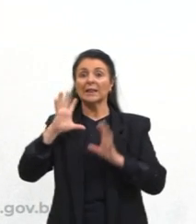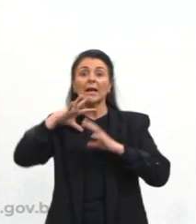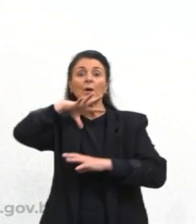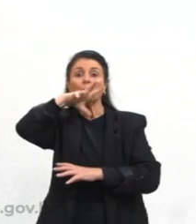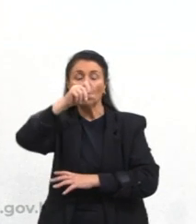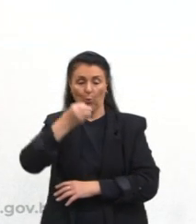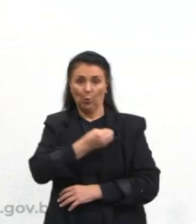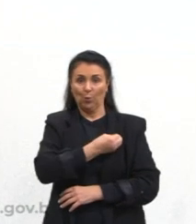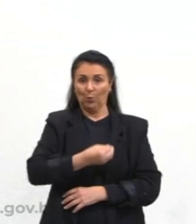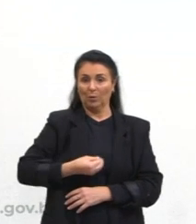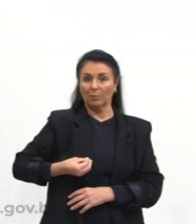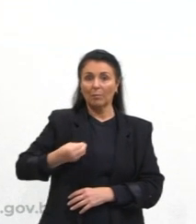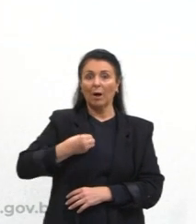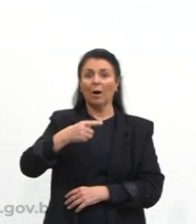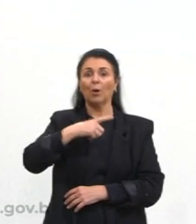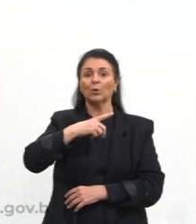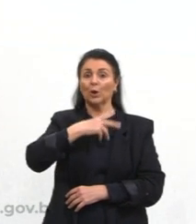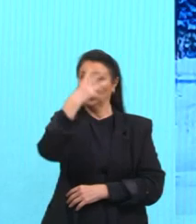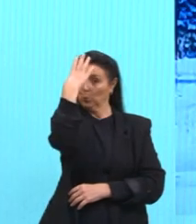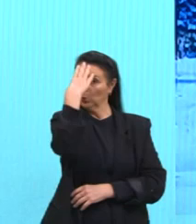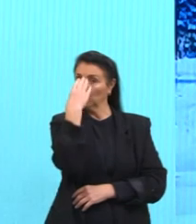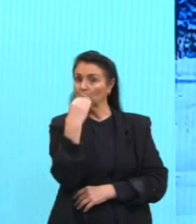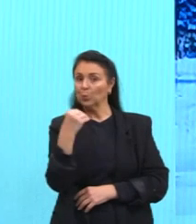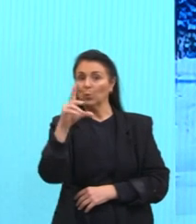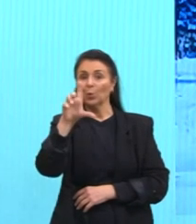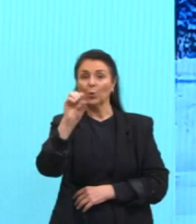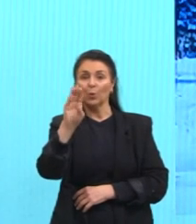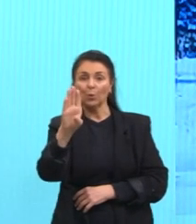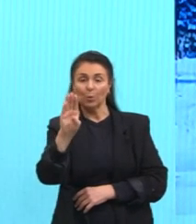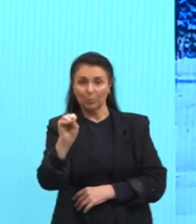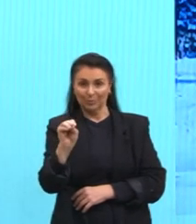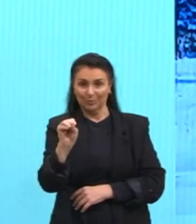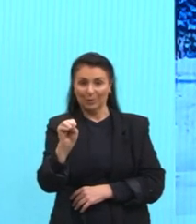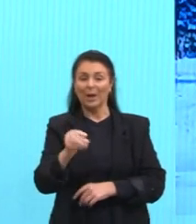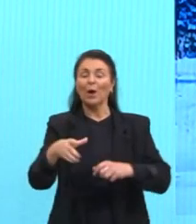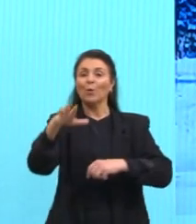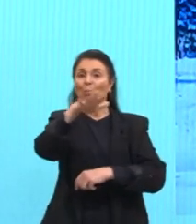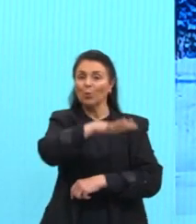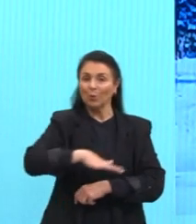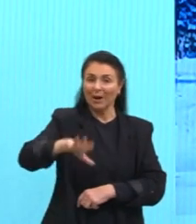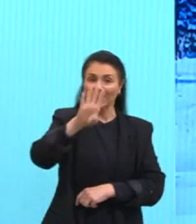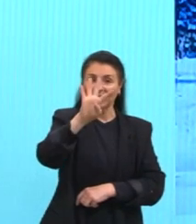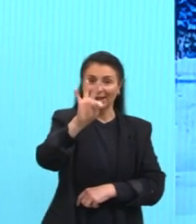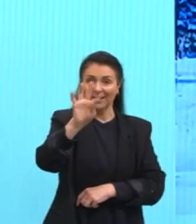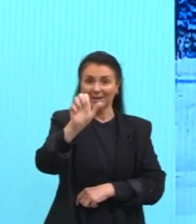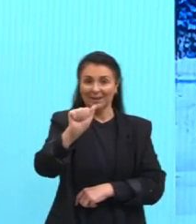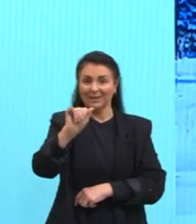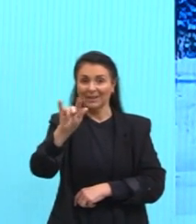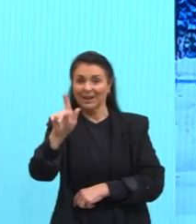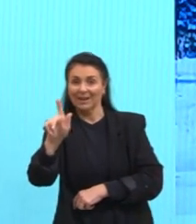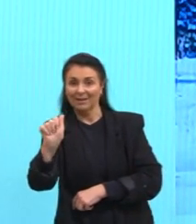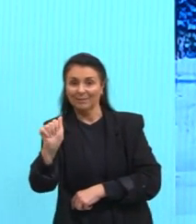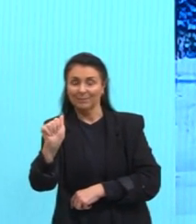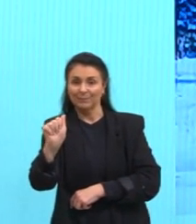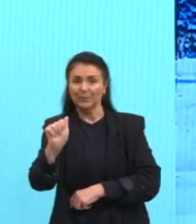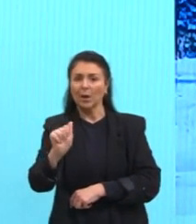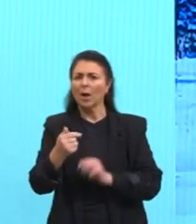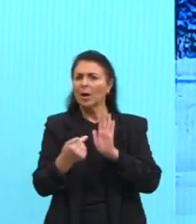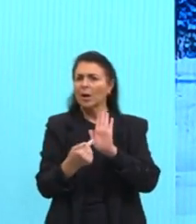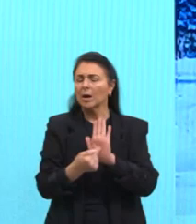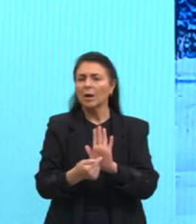lobos então Lobo ele pega dessa região aqui tá a gurizada é a Taiga aparece muito essa essa tarde aqui